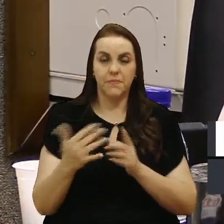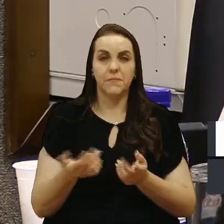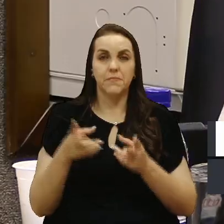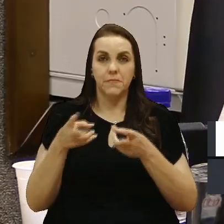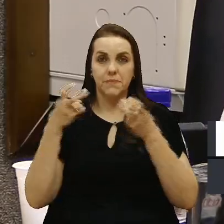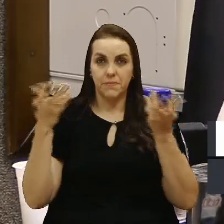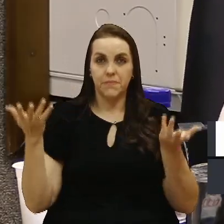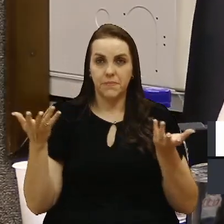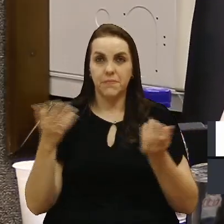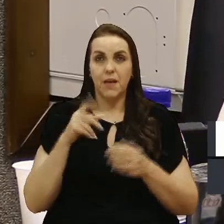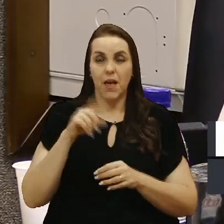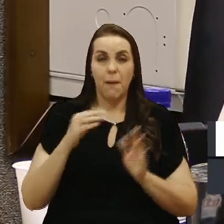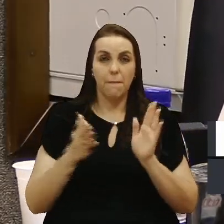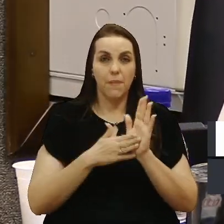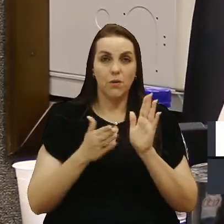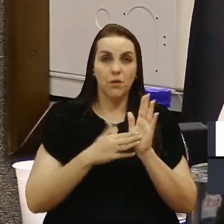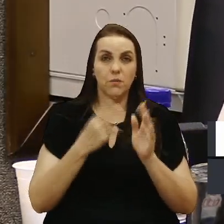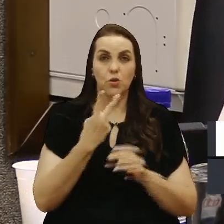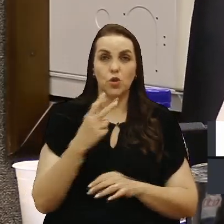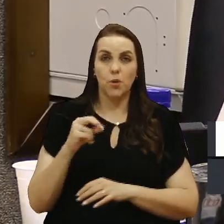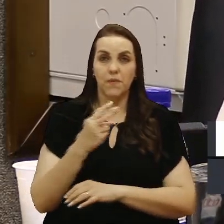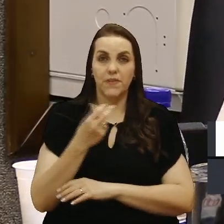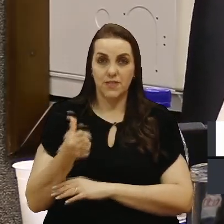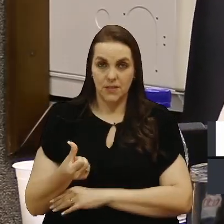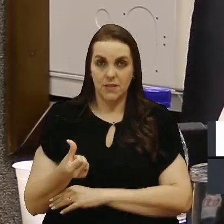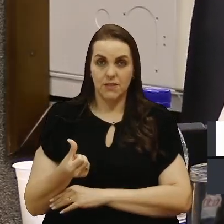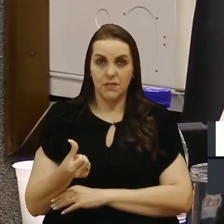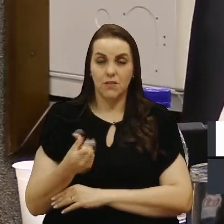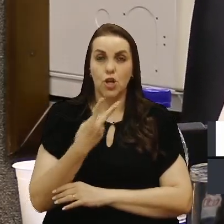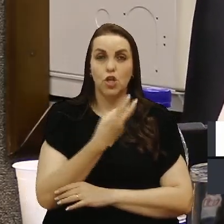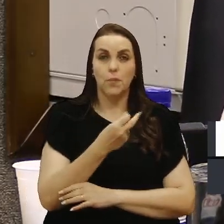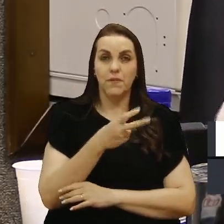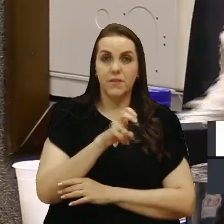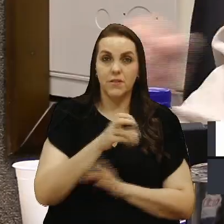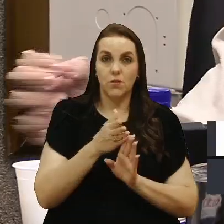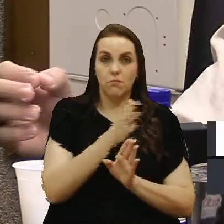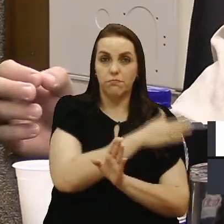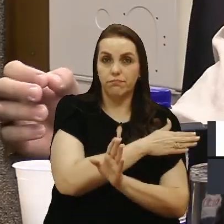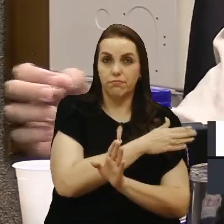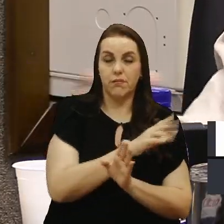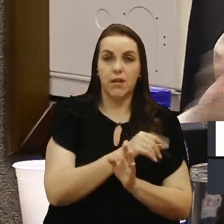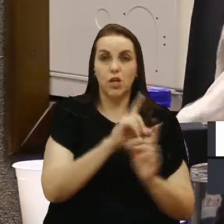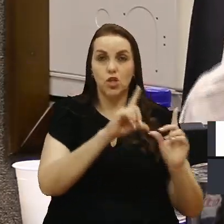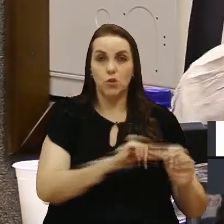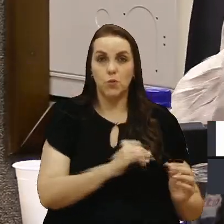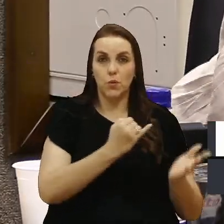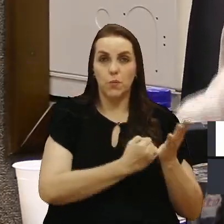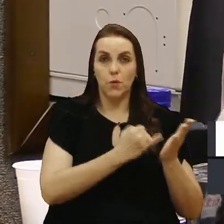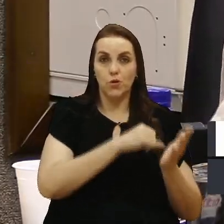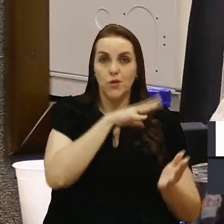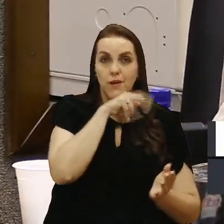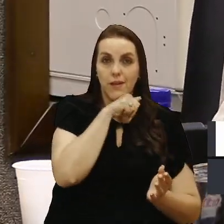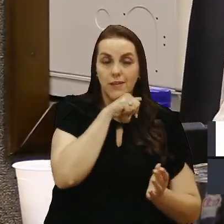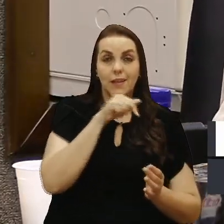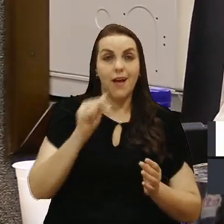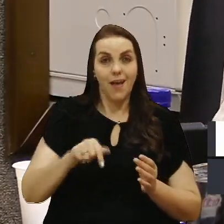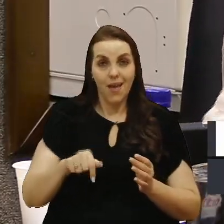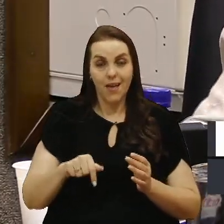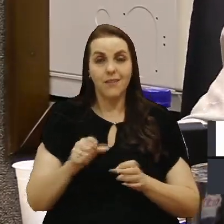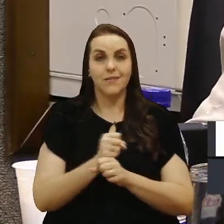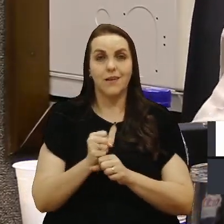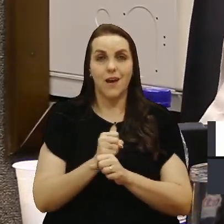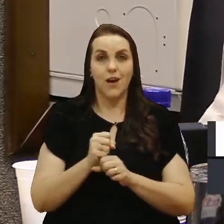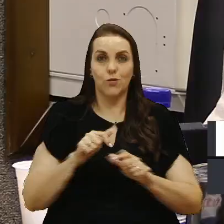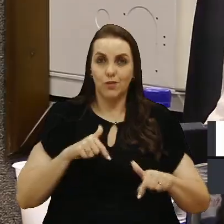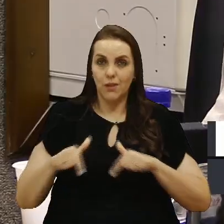é uma pauta de 2026. Se 2025 a pauta da classe operária foi a redução do imposto de renda, a pauta da classe